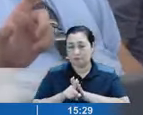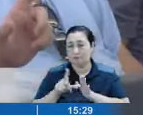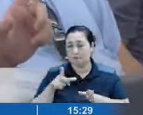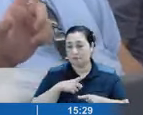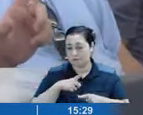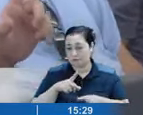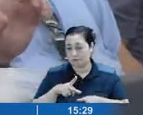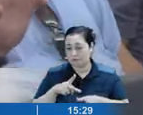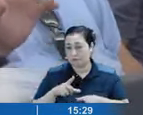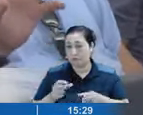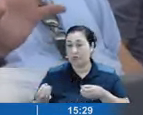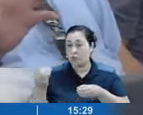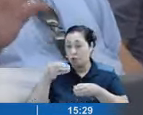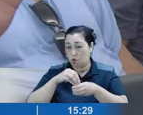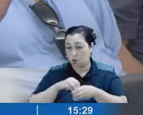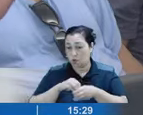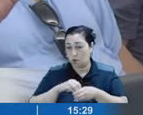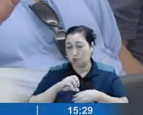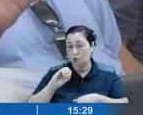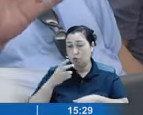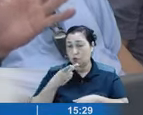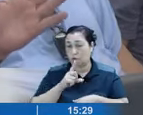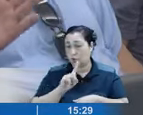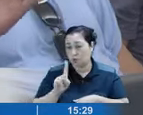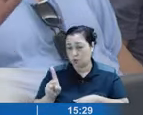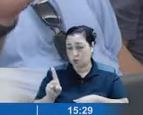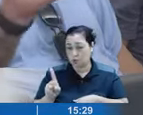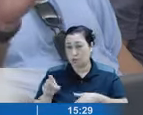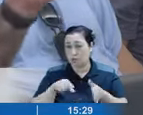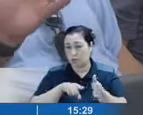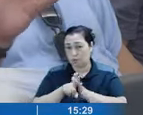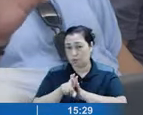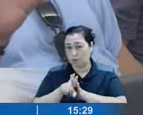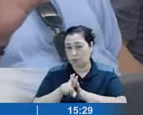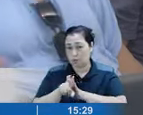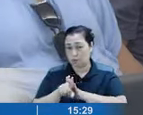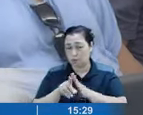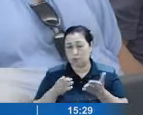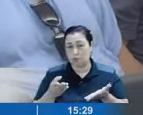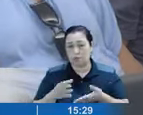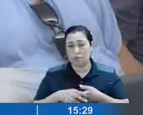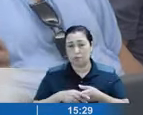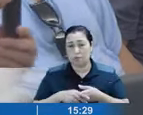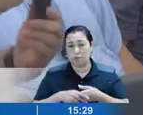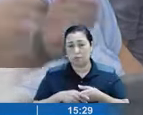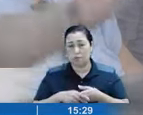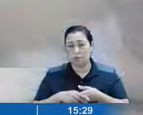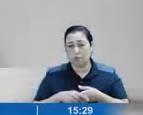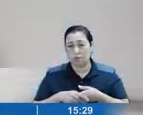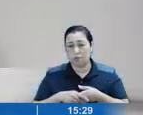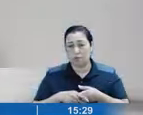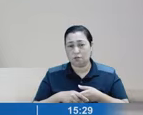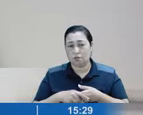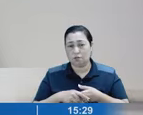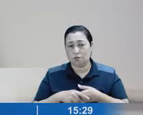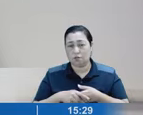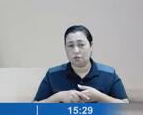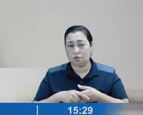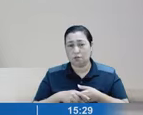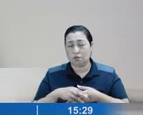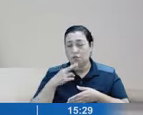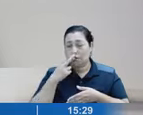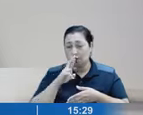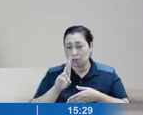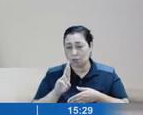a voltar ou não? Varia de ser humano para ser humano, de corpo para corpo? Normalmente,